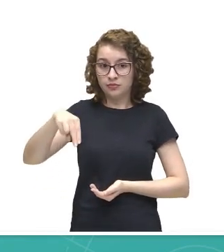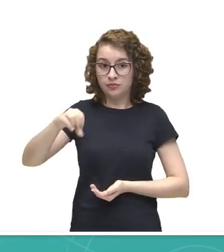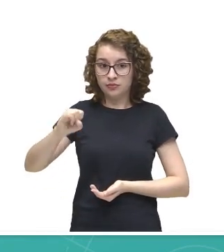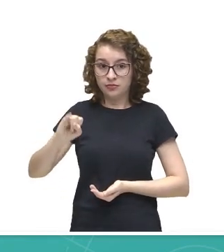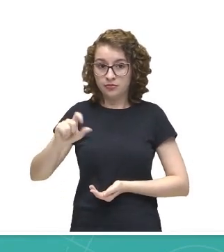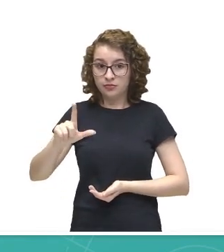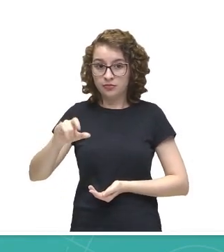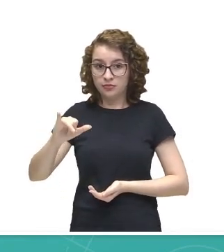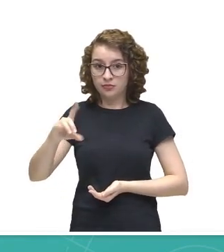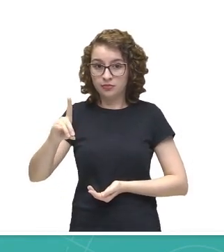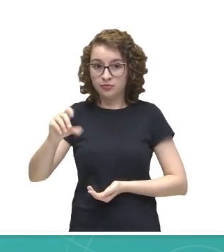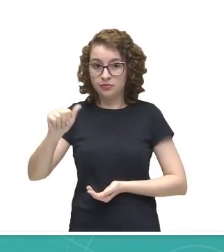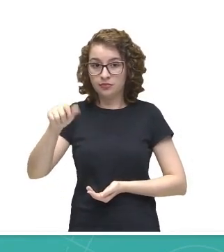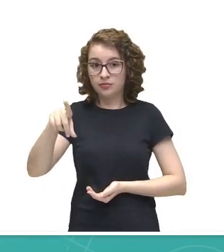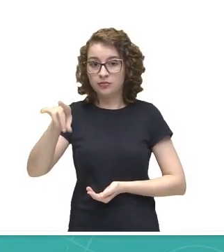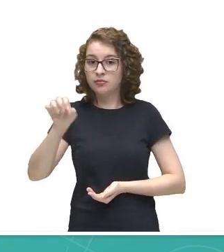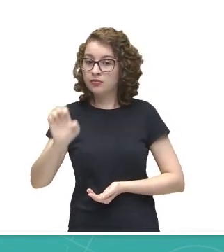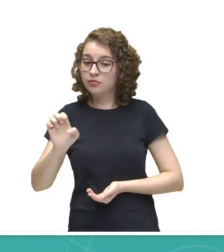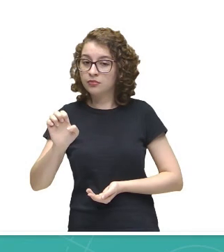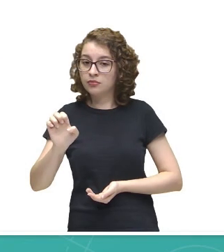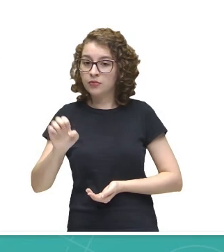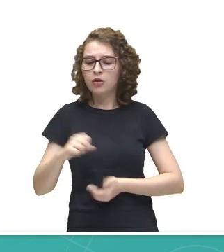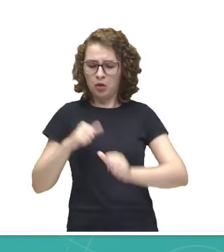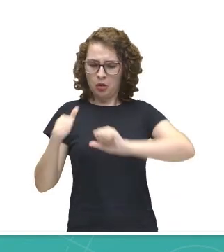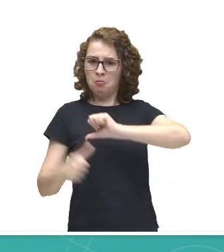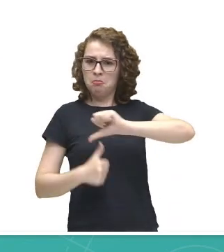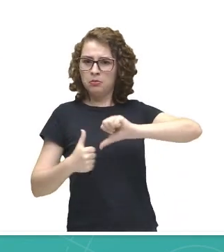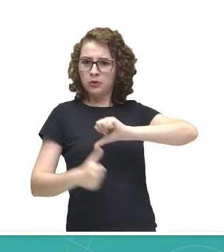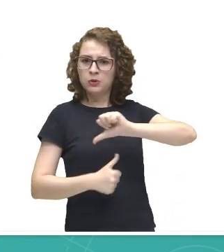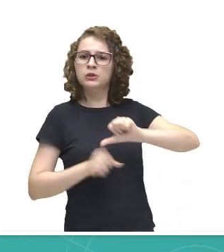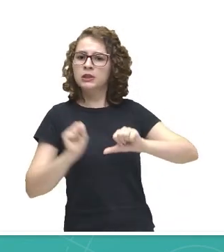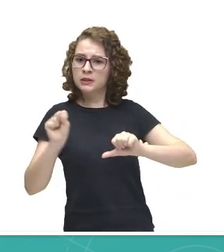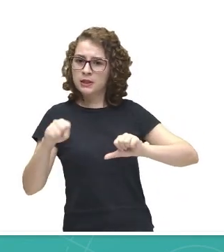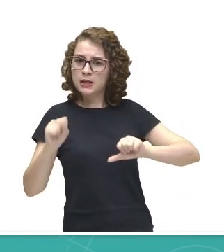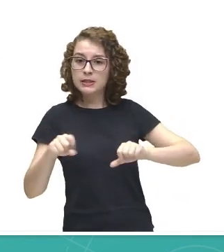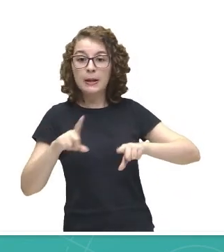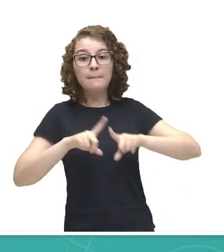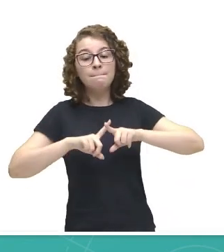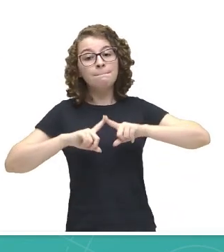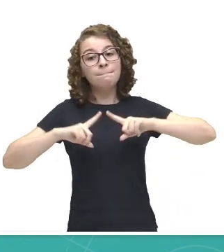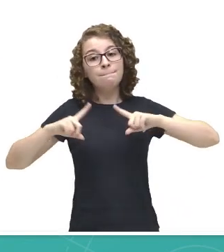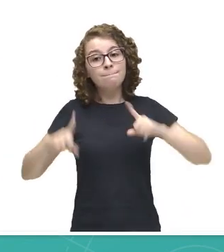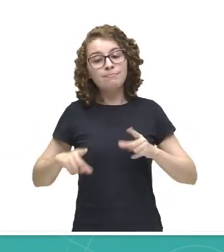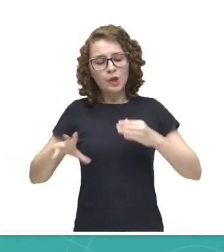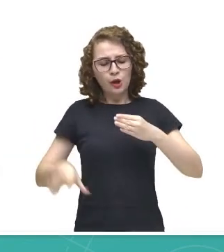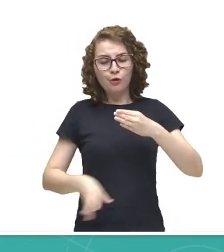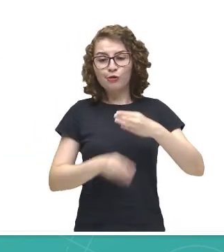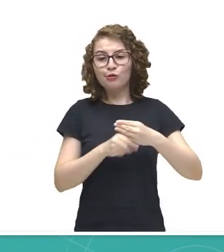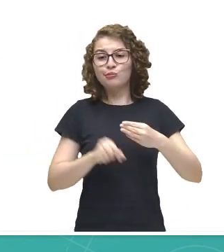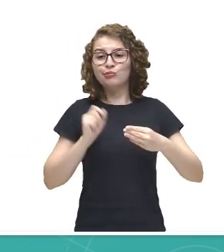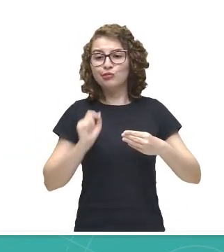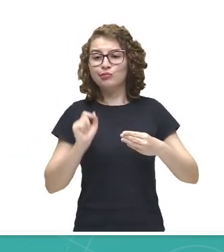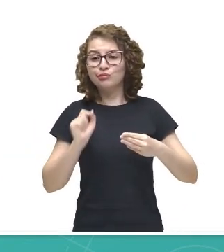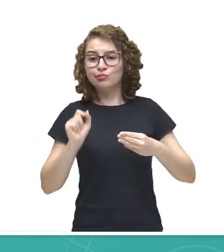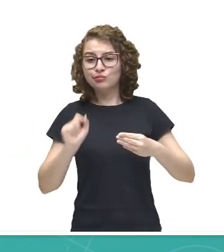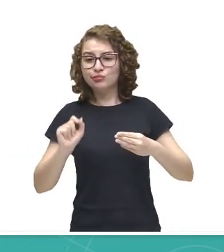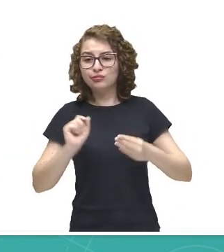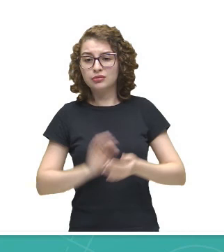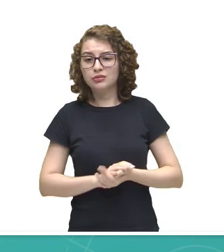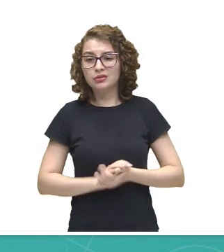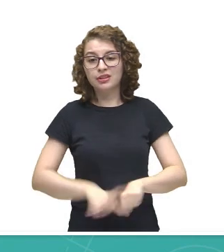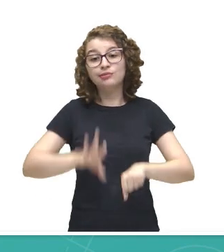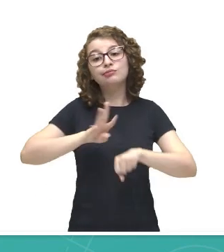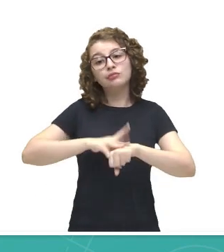aquele envelhecimento que vai ter todas essas alterações, mas aí vem com um complemento negativo, que é a questão da